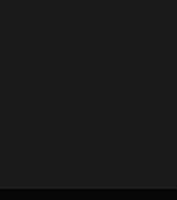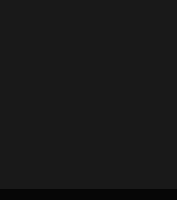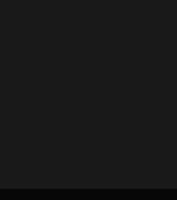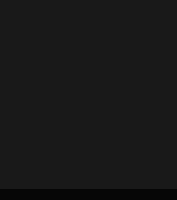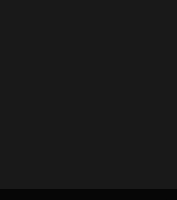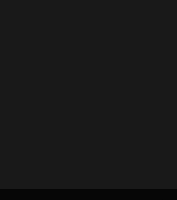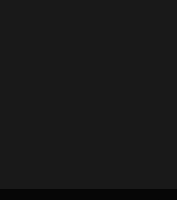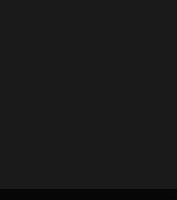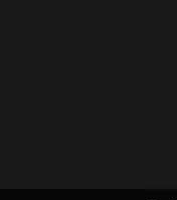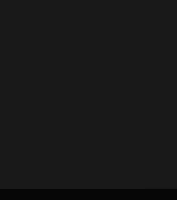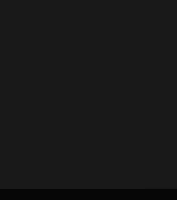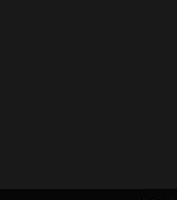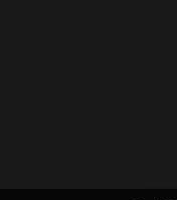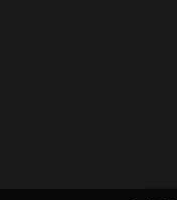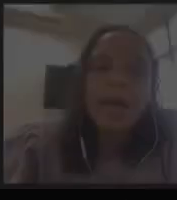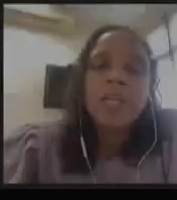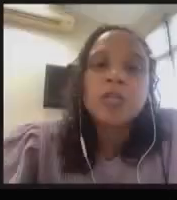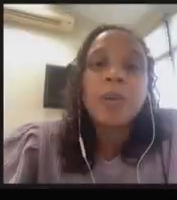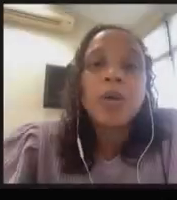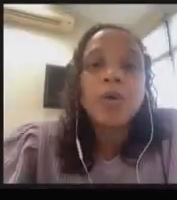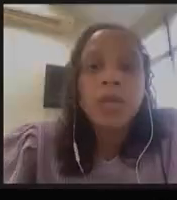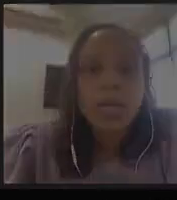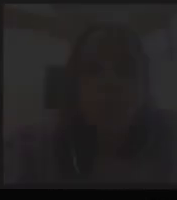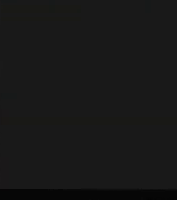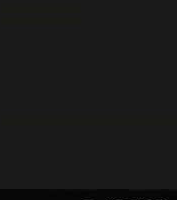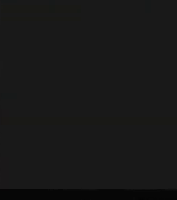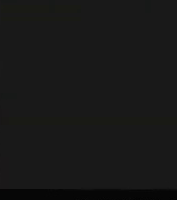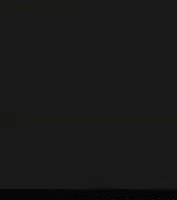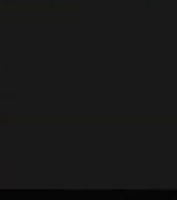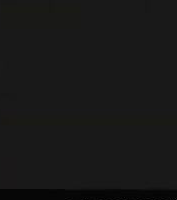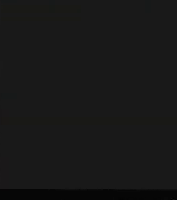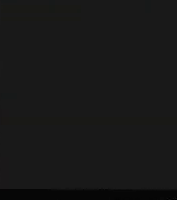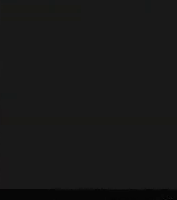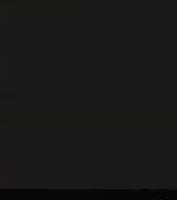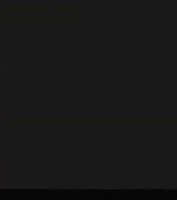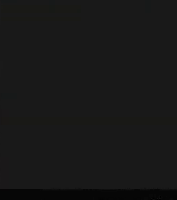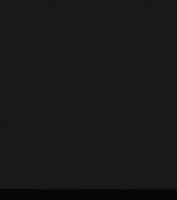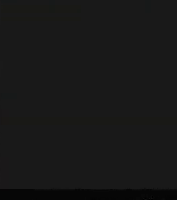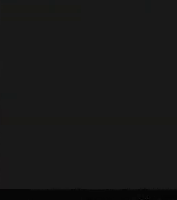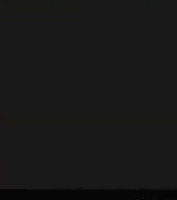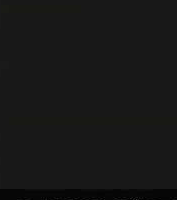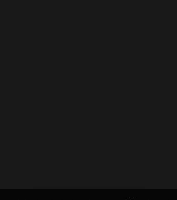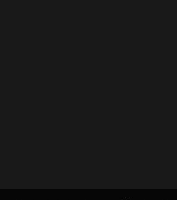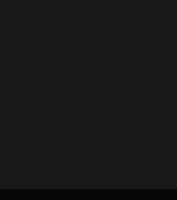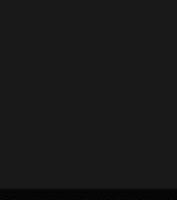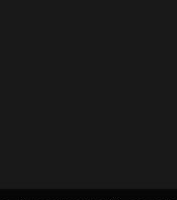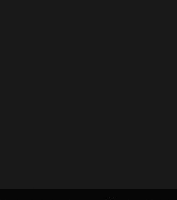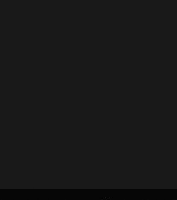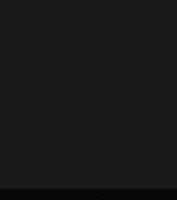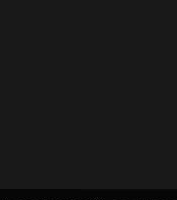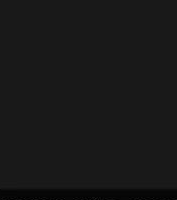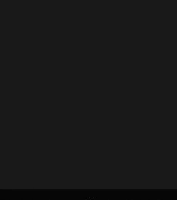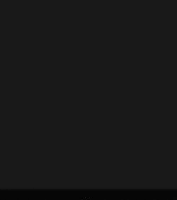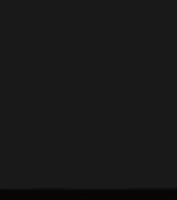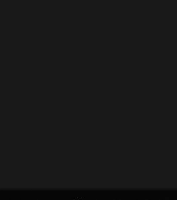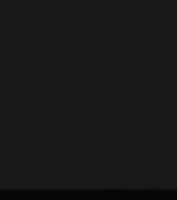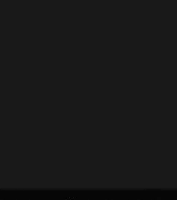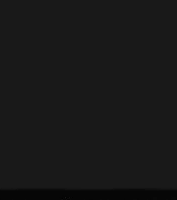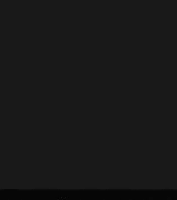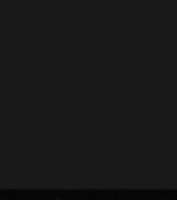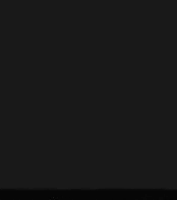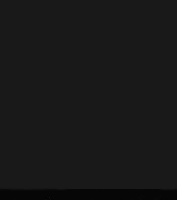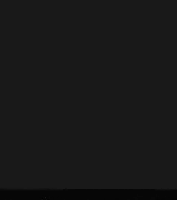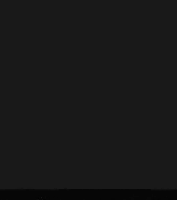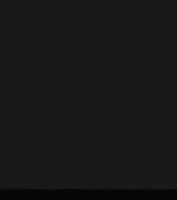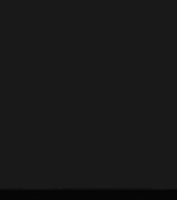somos maioria na sociedade maioria aí na linha de frente do trabalho na área da enfermagem né